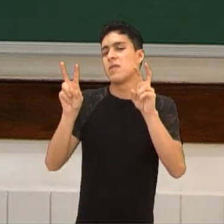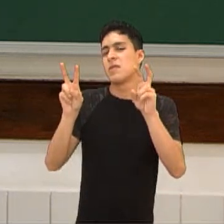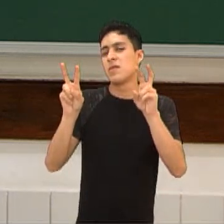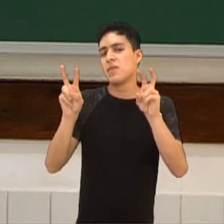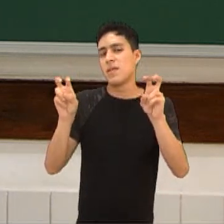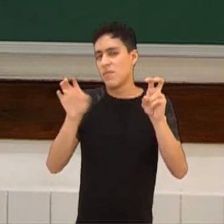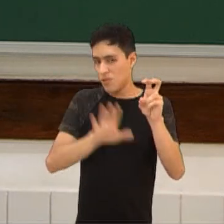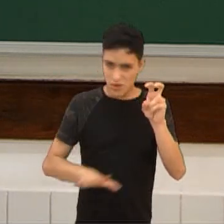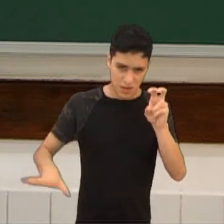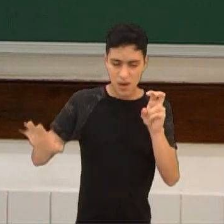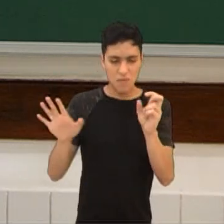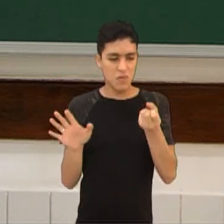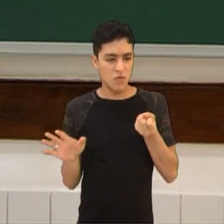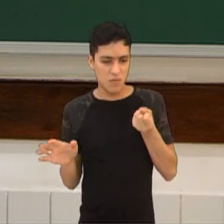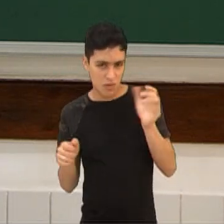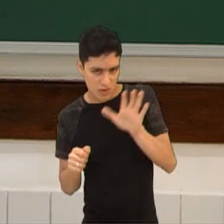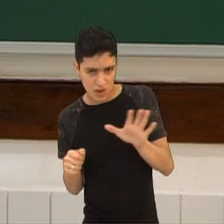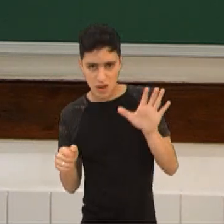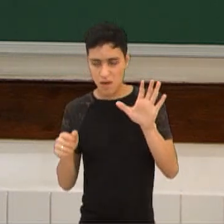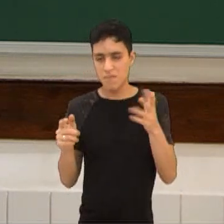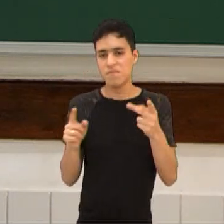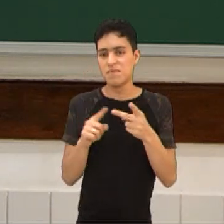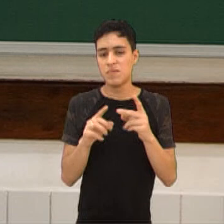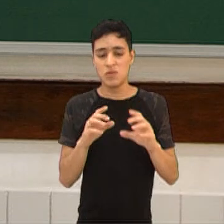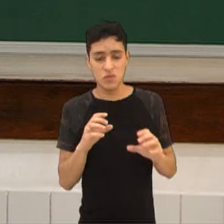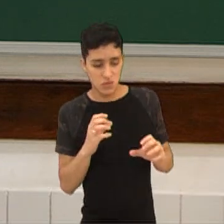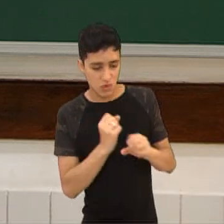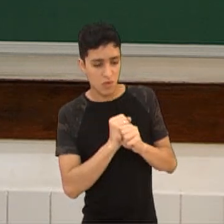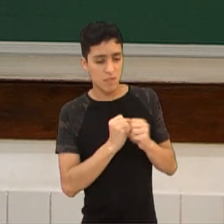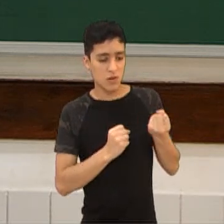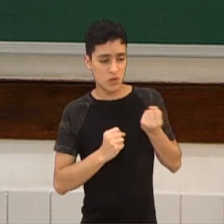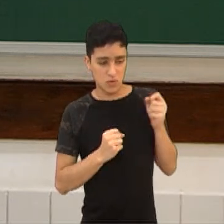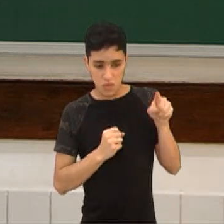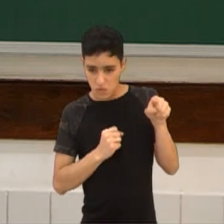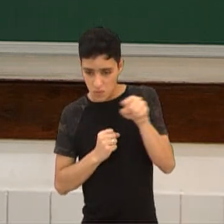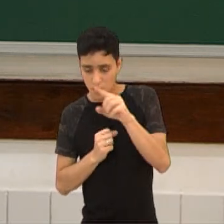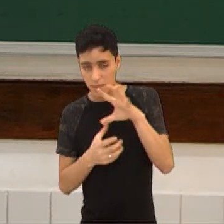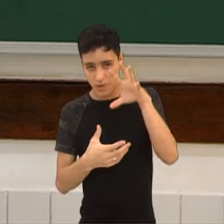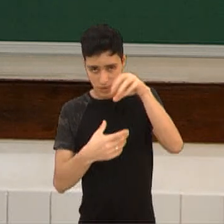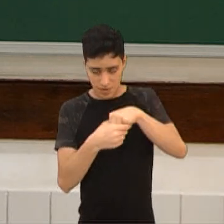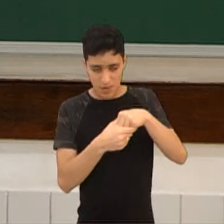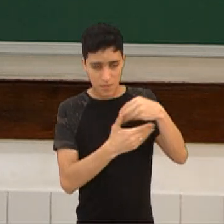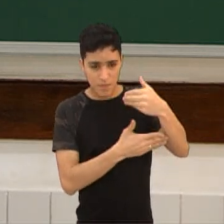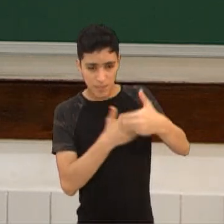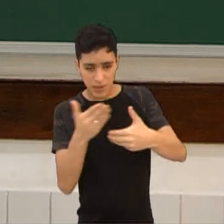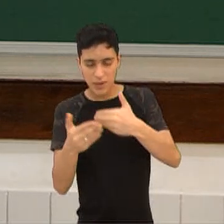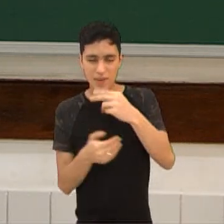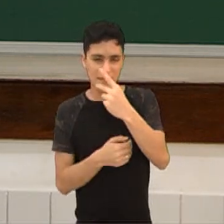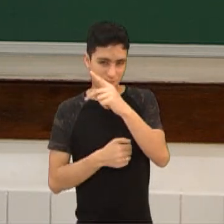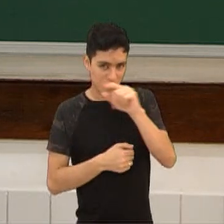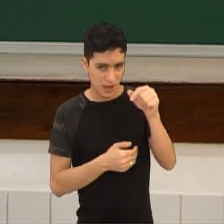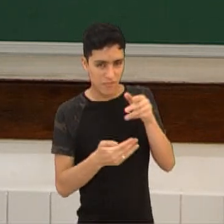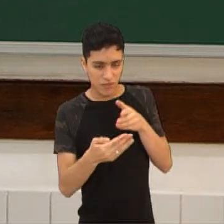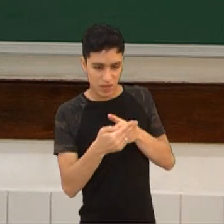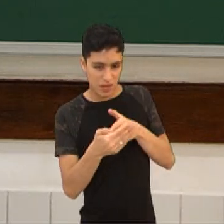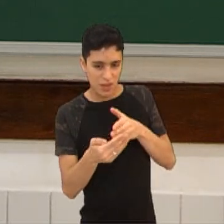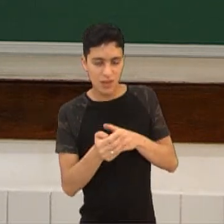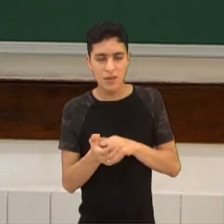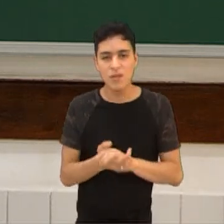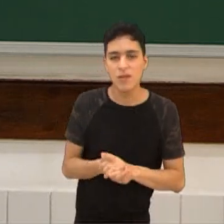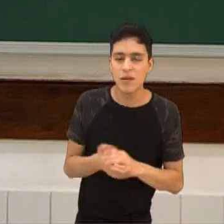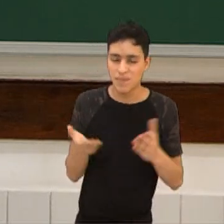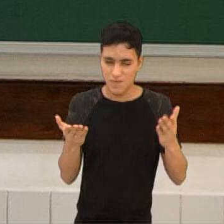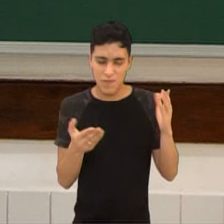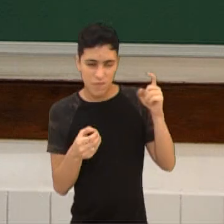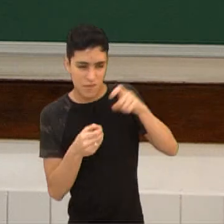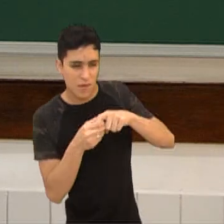dos assuntos relacionados à soma dos termos de uma progressão aritmética finita. Nós vamos retomar